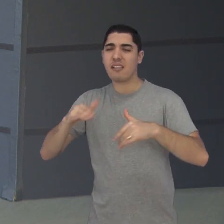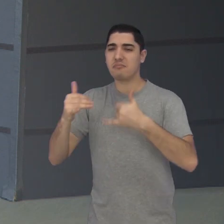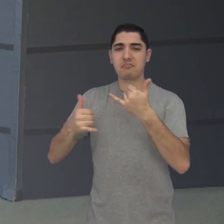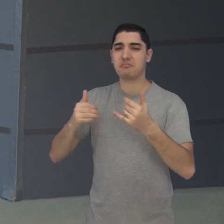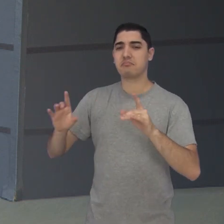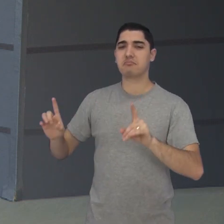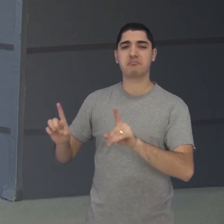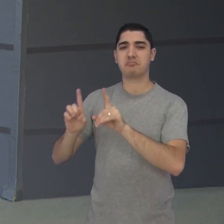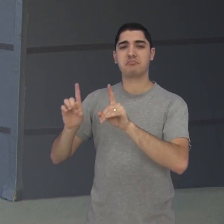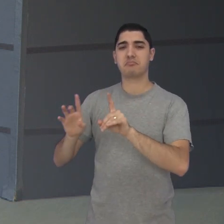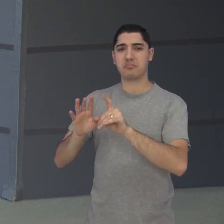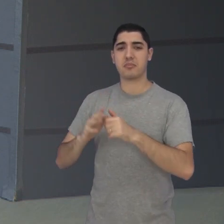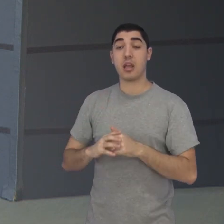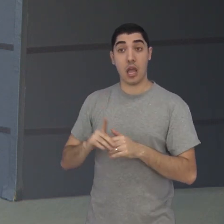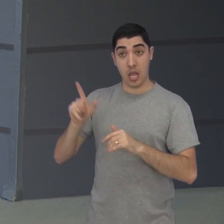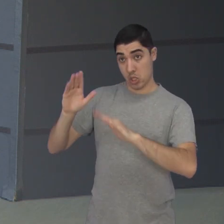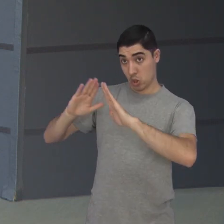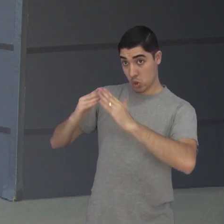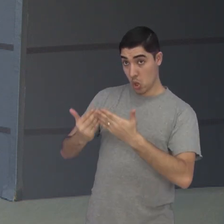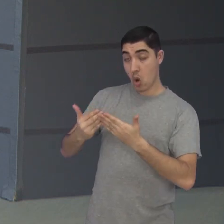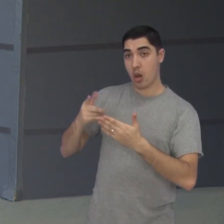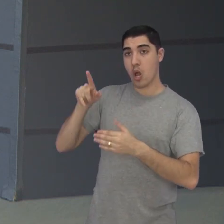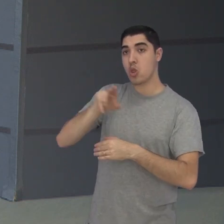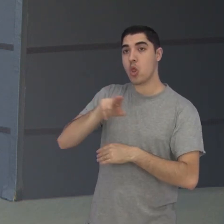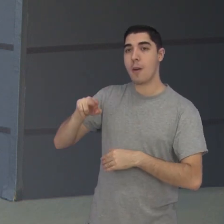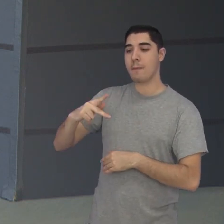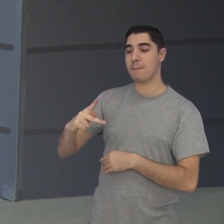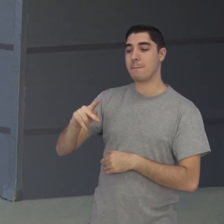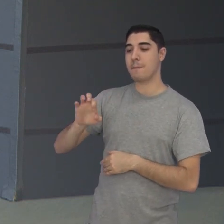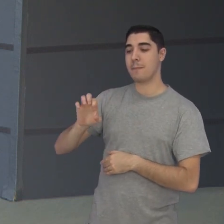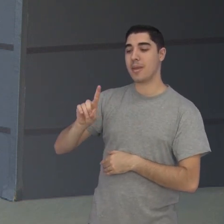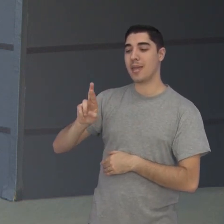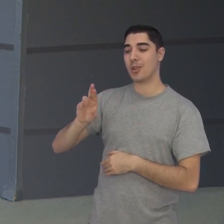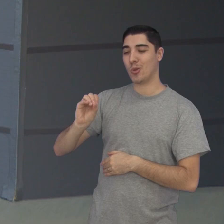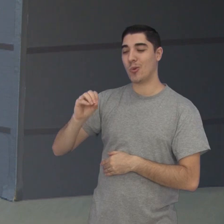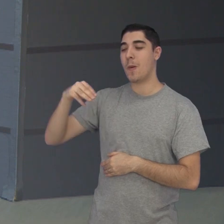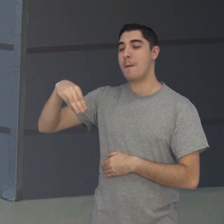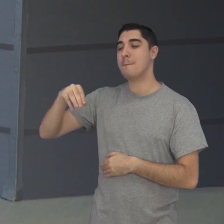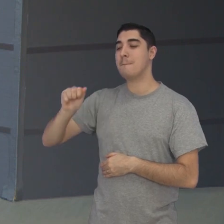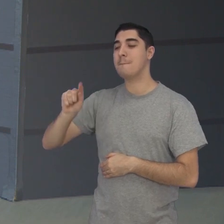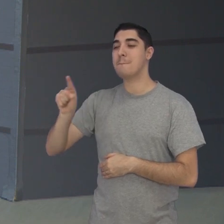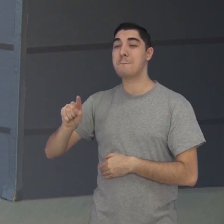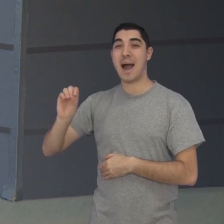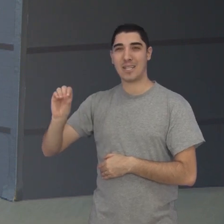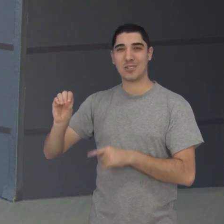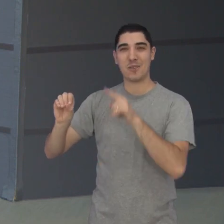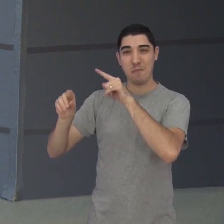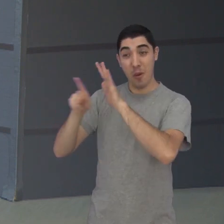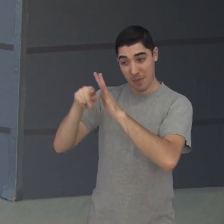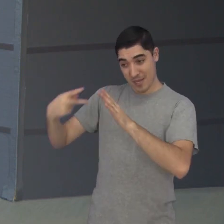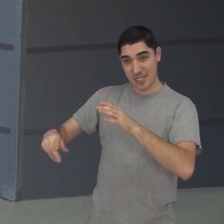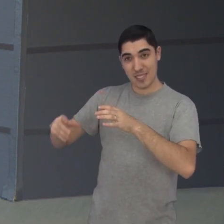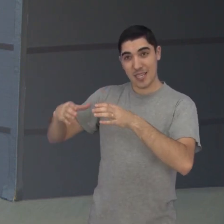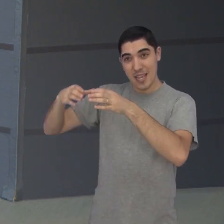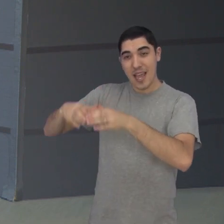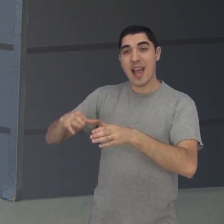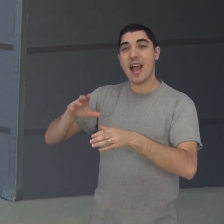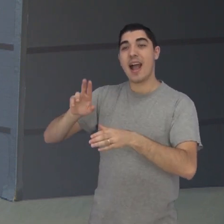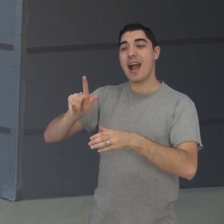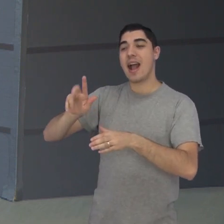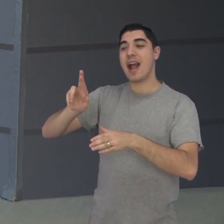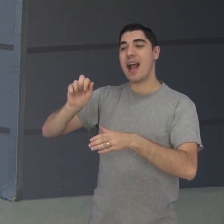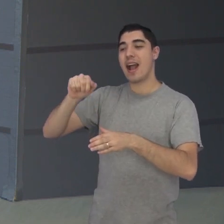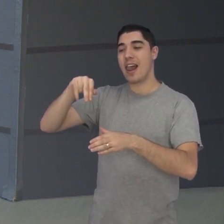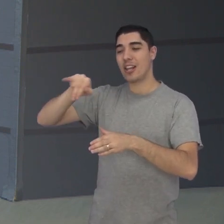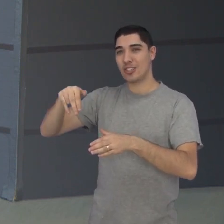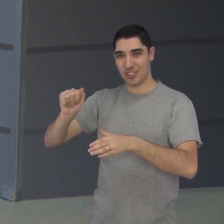criançada, por incrível que pareça, a escola que eu estudei chama Pedro Maza, lá no Jardim da Grande. Eu